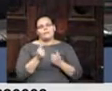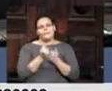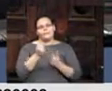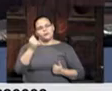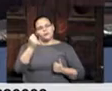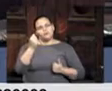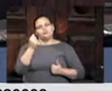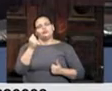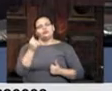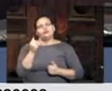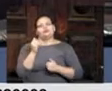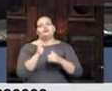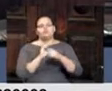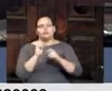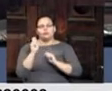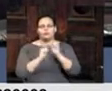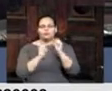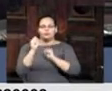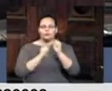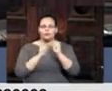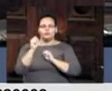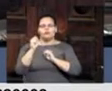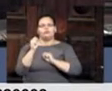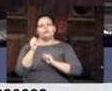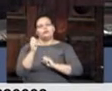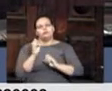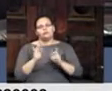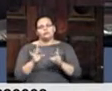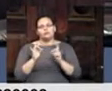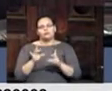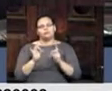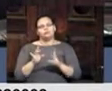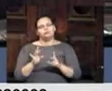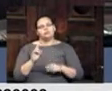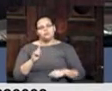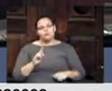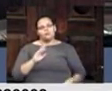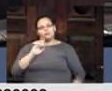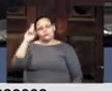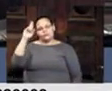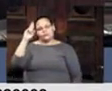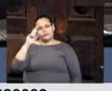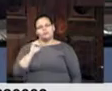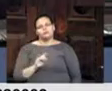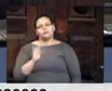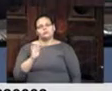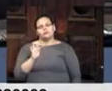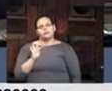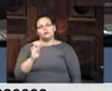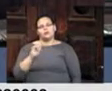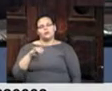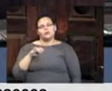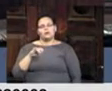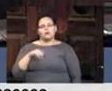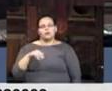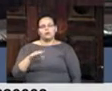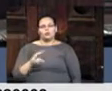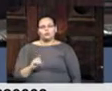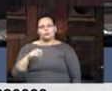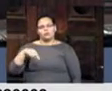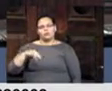Indústria e do Comércio no fugaz gabinete parlamentar chefiado por Tancredo Neves, na curtíssima